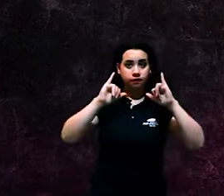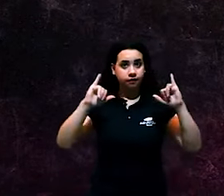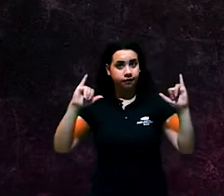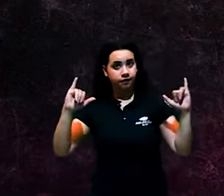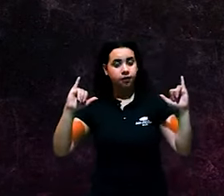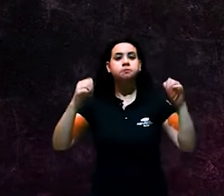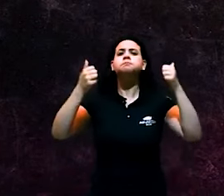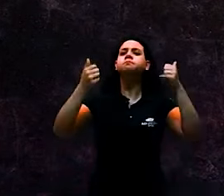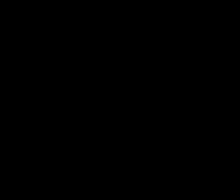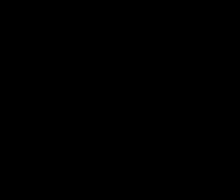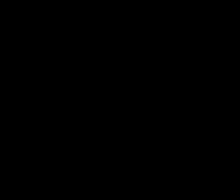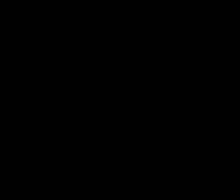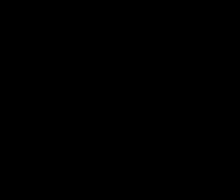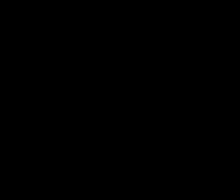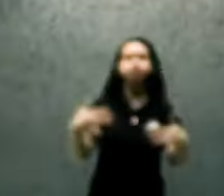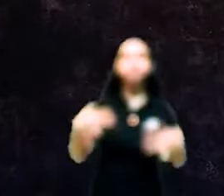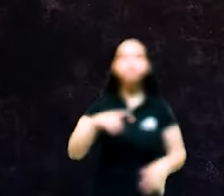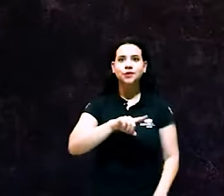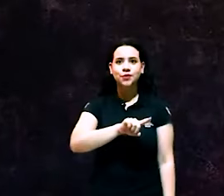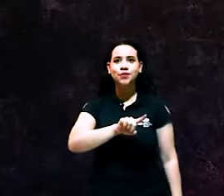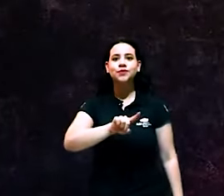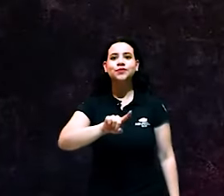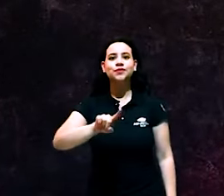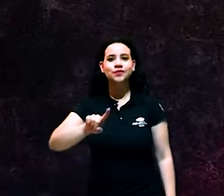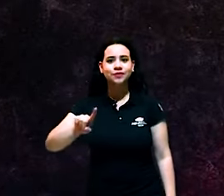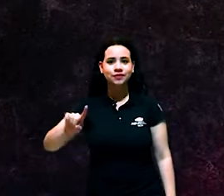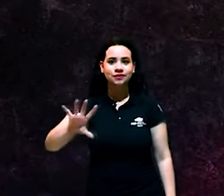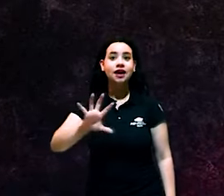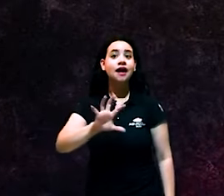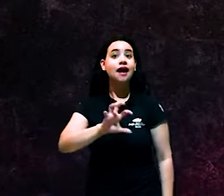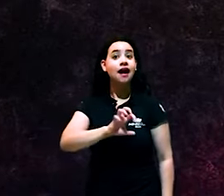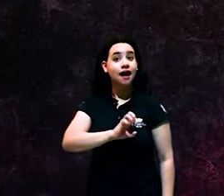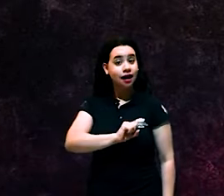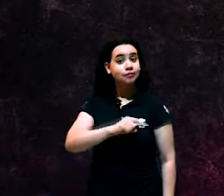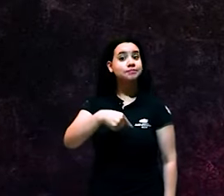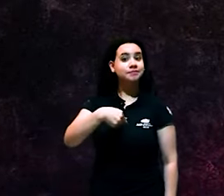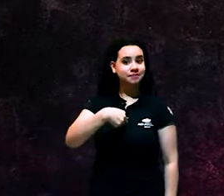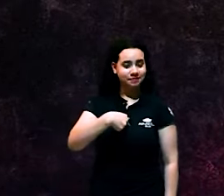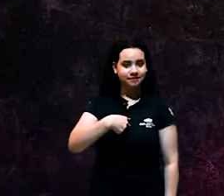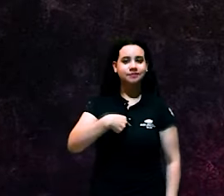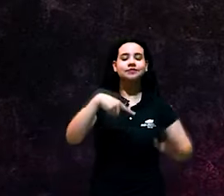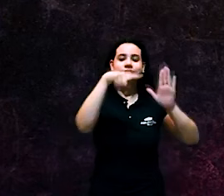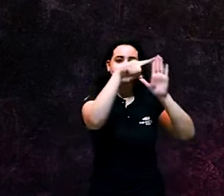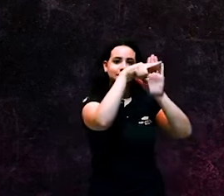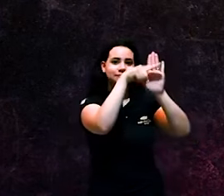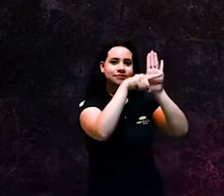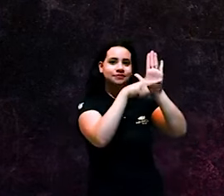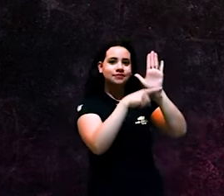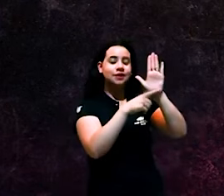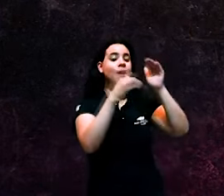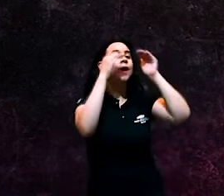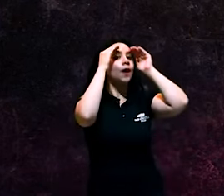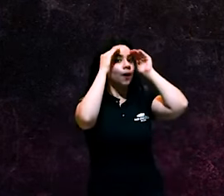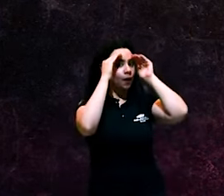se vocês me amam, obedecerão os meus mandamentos, e eu pedirei ao Pai, e Ele